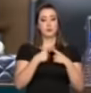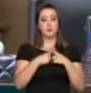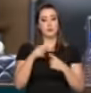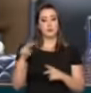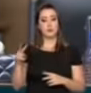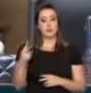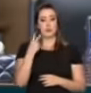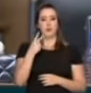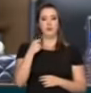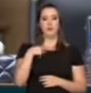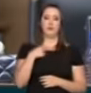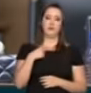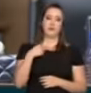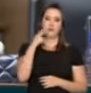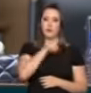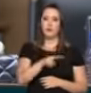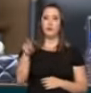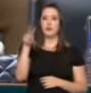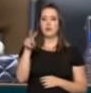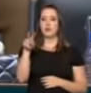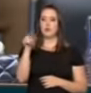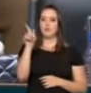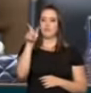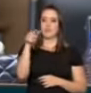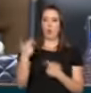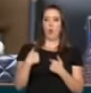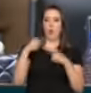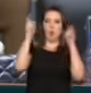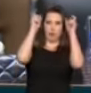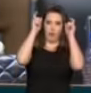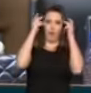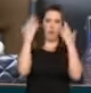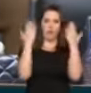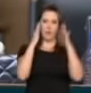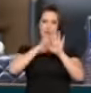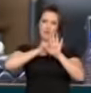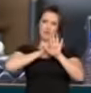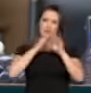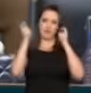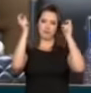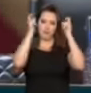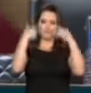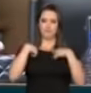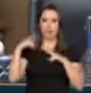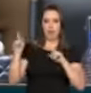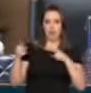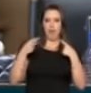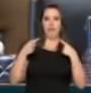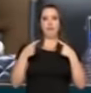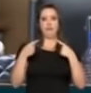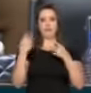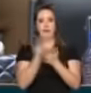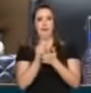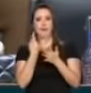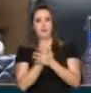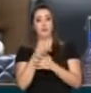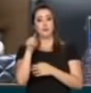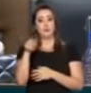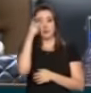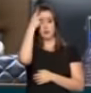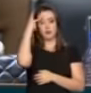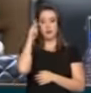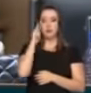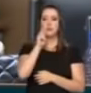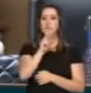assim como eu fui demonizada, médicos, cientistas, sendo também demonizados pela mídia. Temos aqui o doutor Nasser, que é um cientista, uma